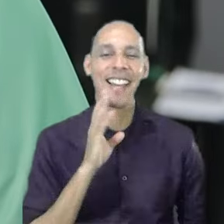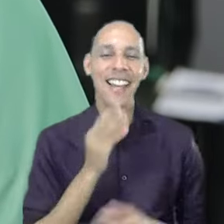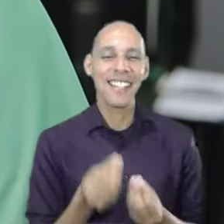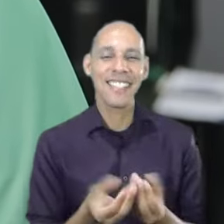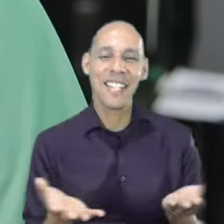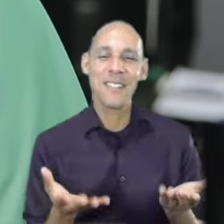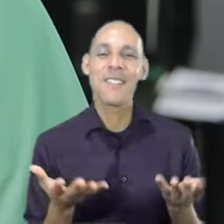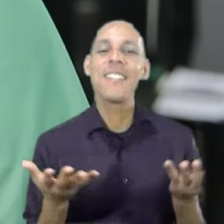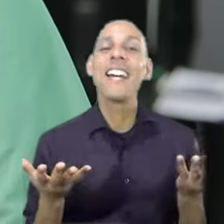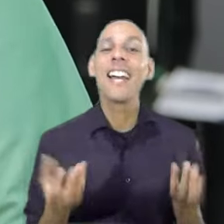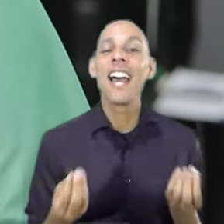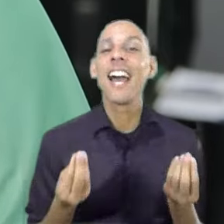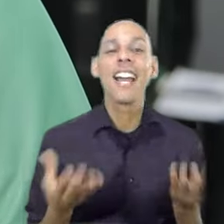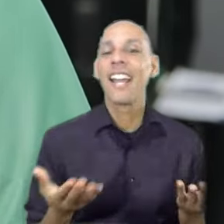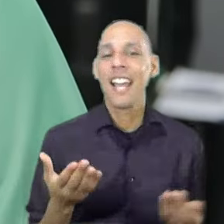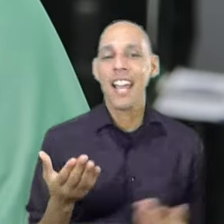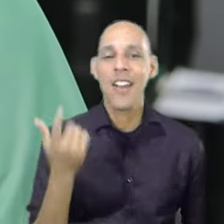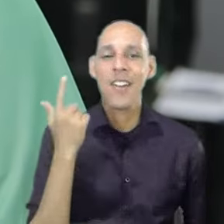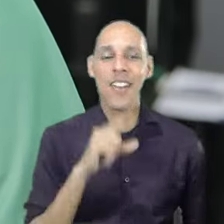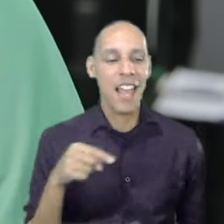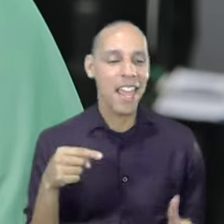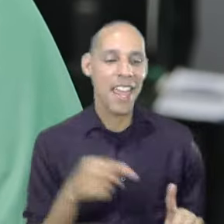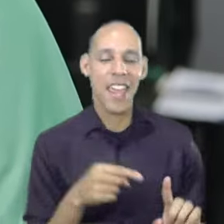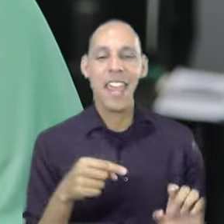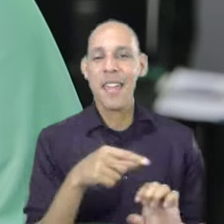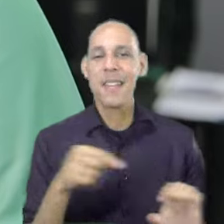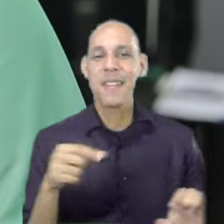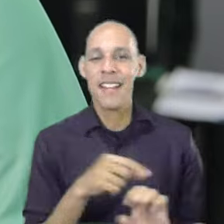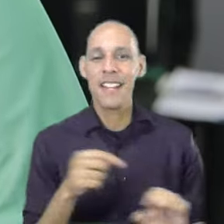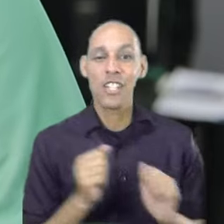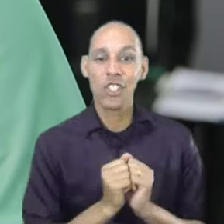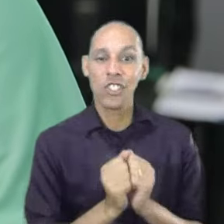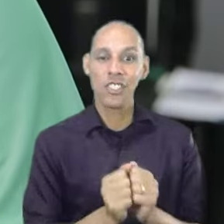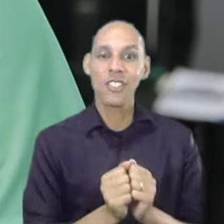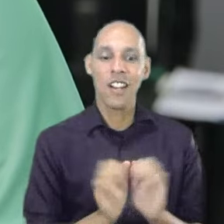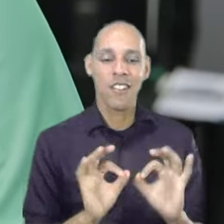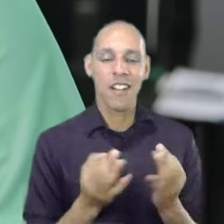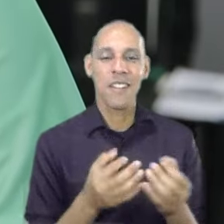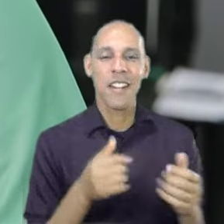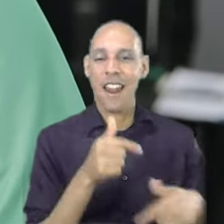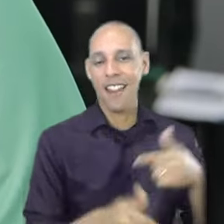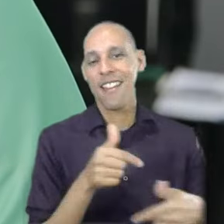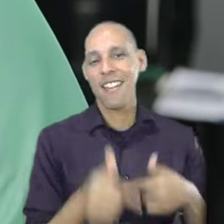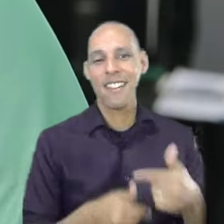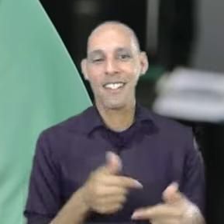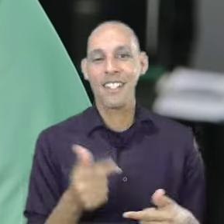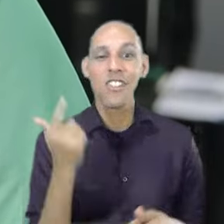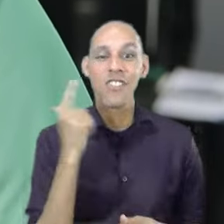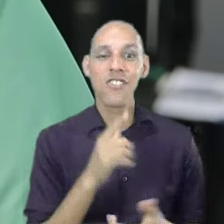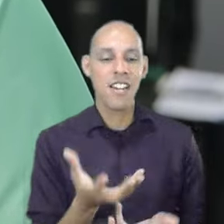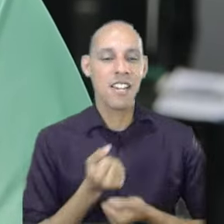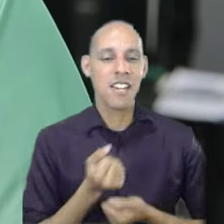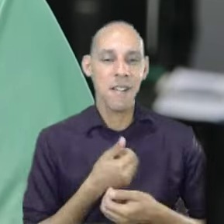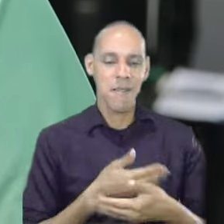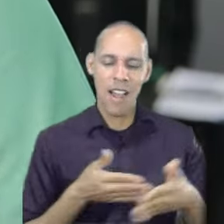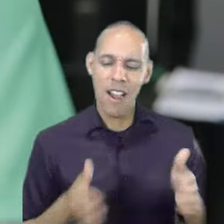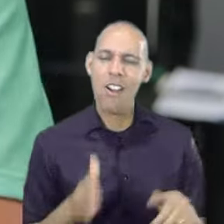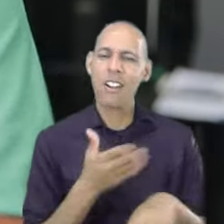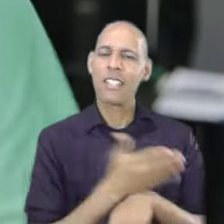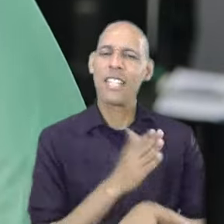trazer esse empreendedor do nosso lado, para trabalhar junto com a família aqui, porque ele vai receber um pacote completo, treinamento,